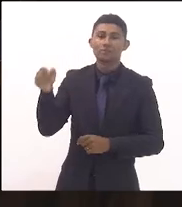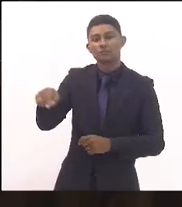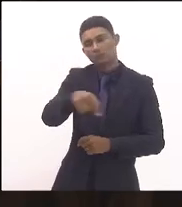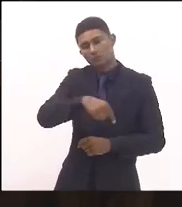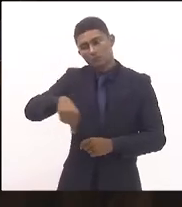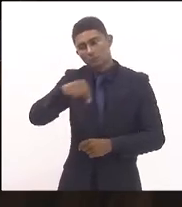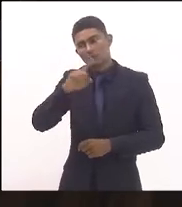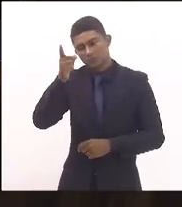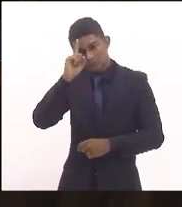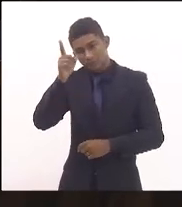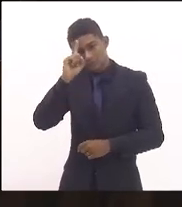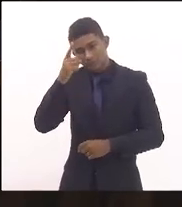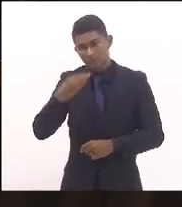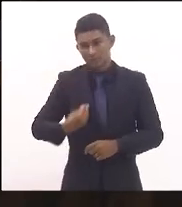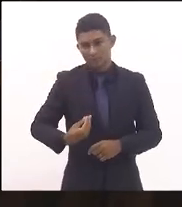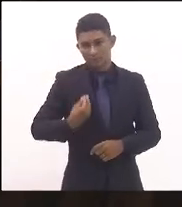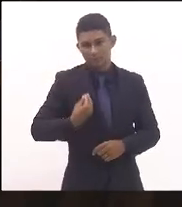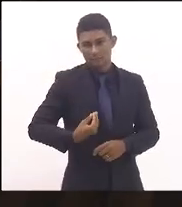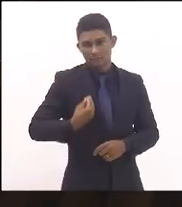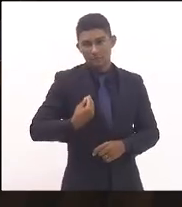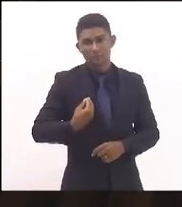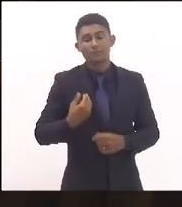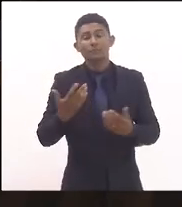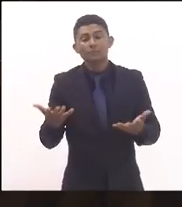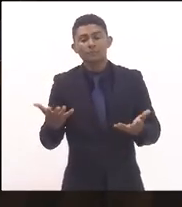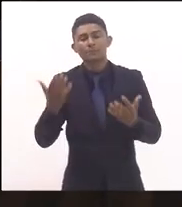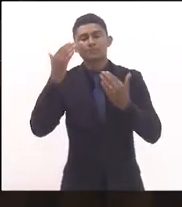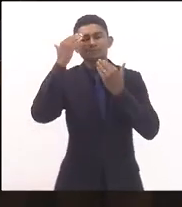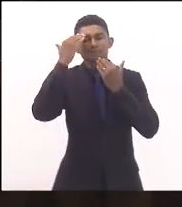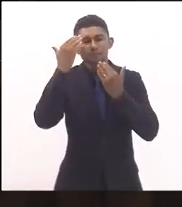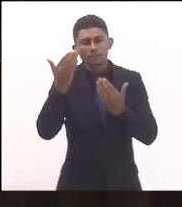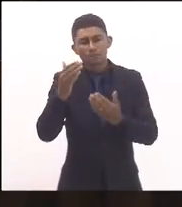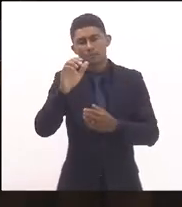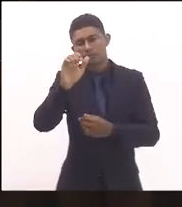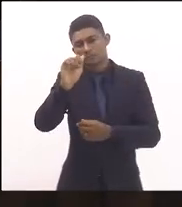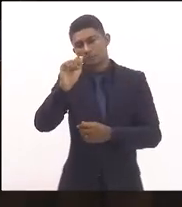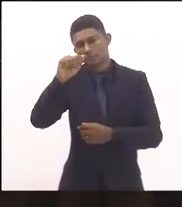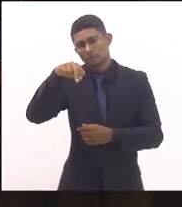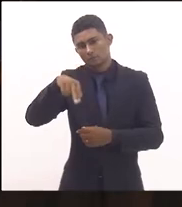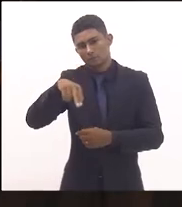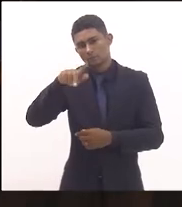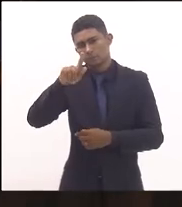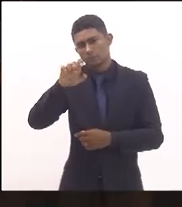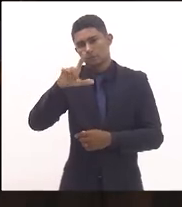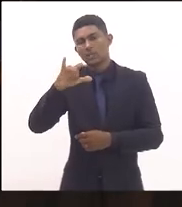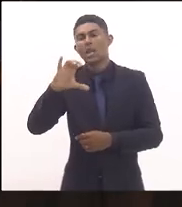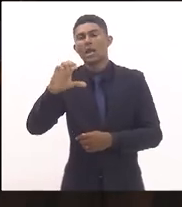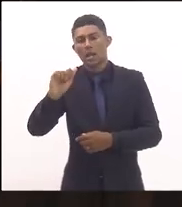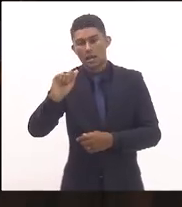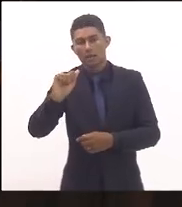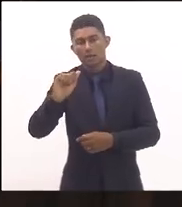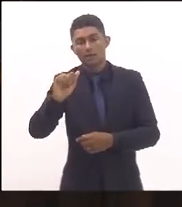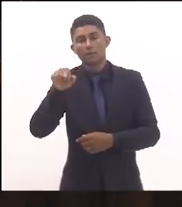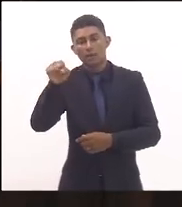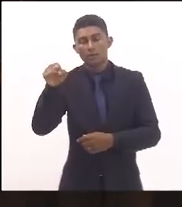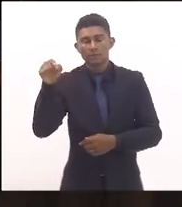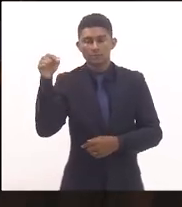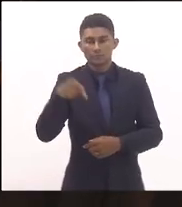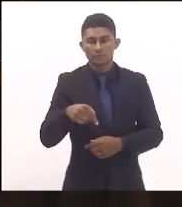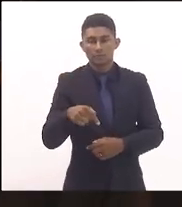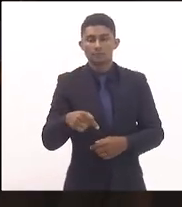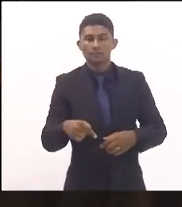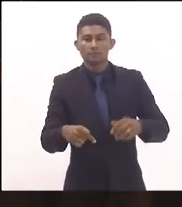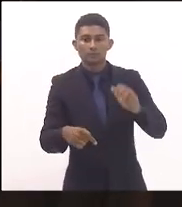nosso dia-a-dia eu interrompo para agradecer a Angélica de Andrade Aguiar que está presente